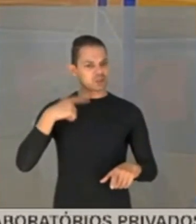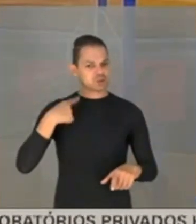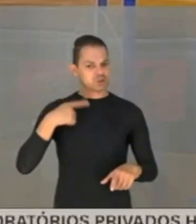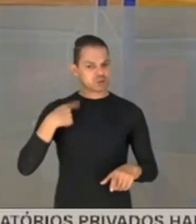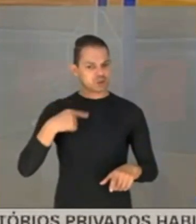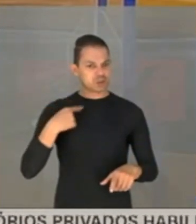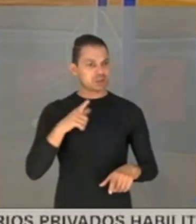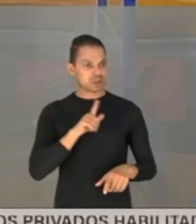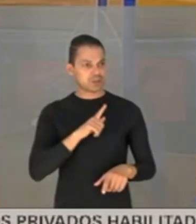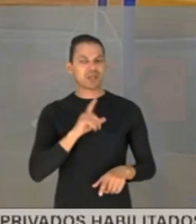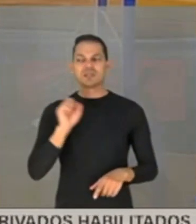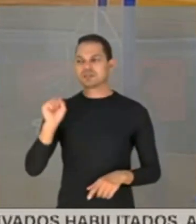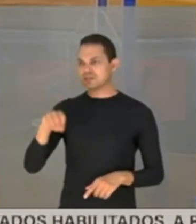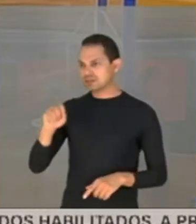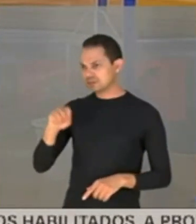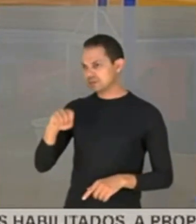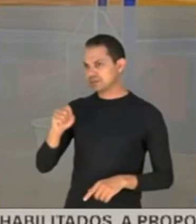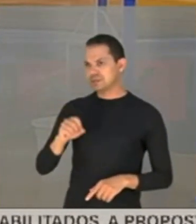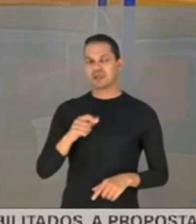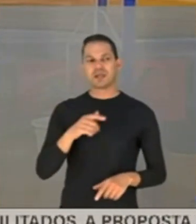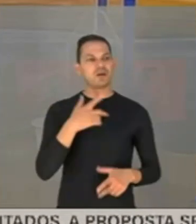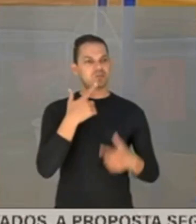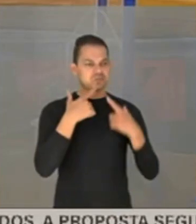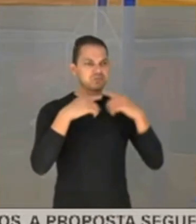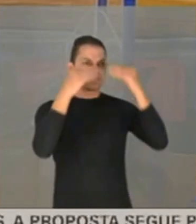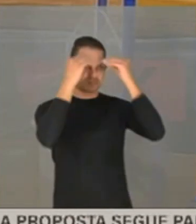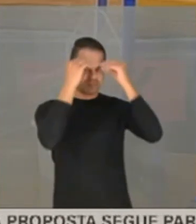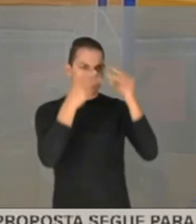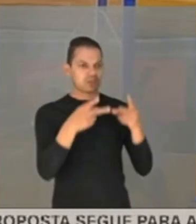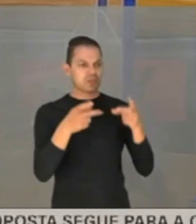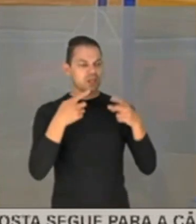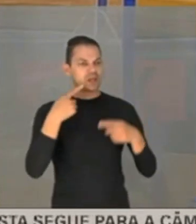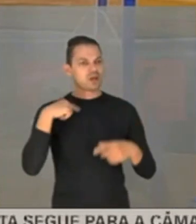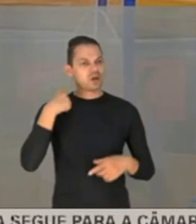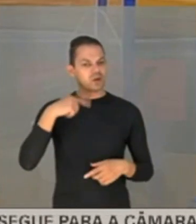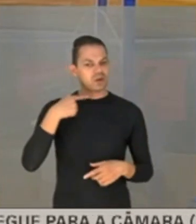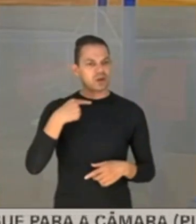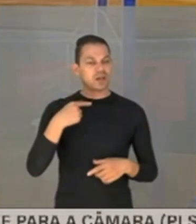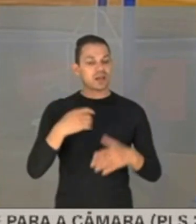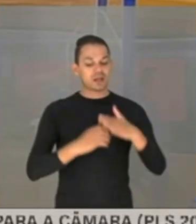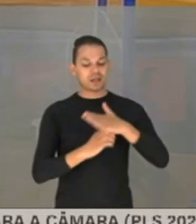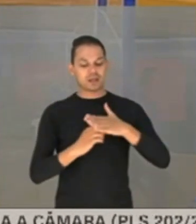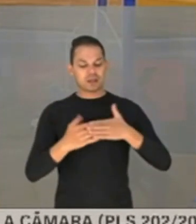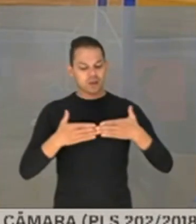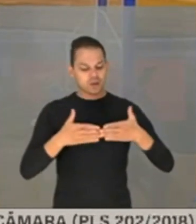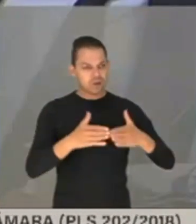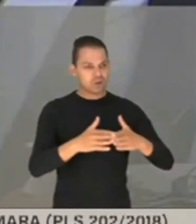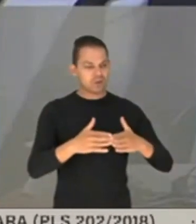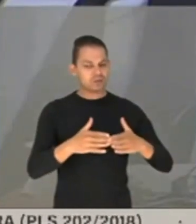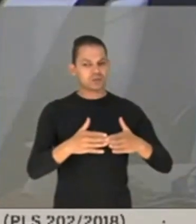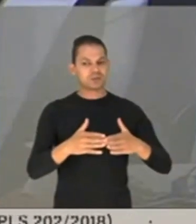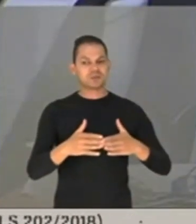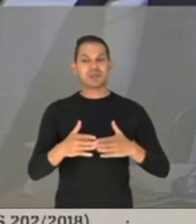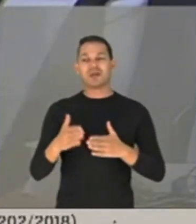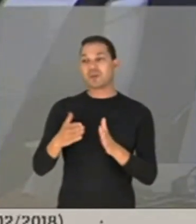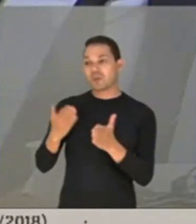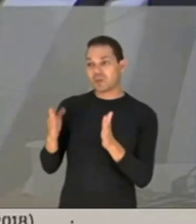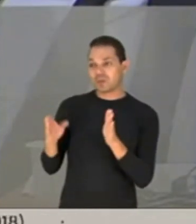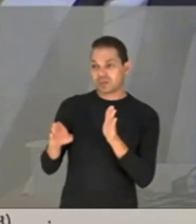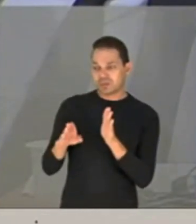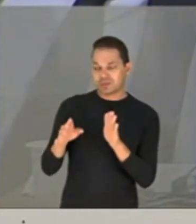a sua linguagem é bem específica. Está desde a fundação da empresa, não? Eu estou na empresa desde